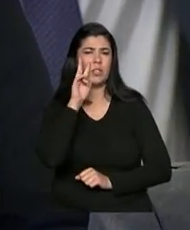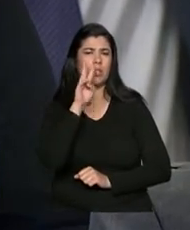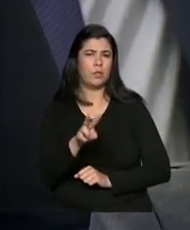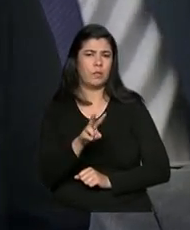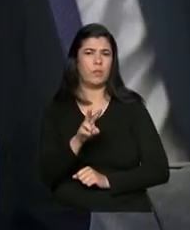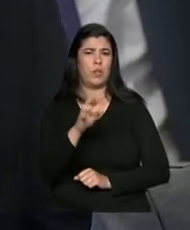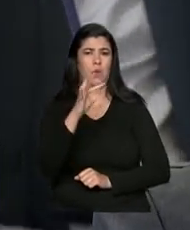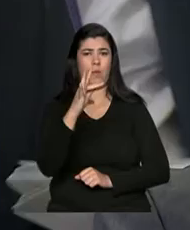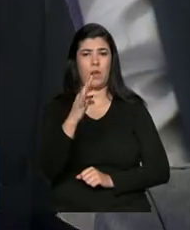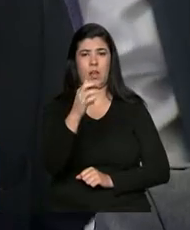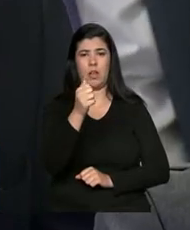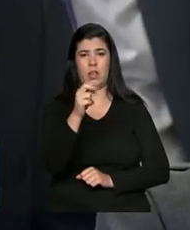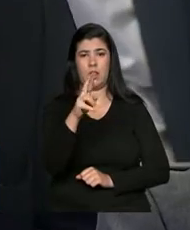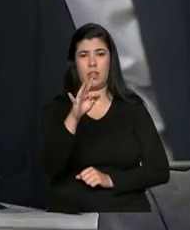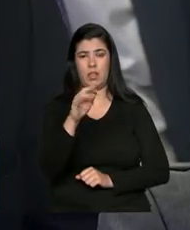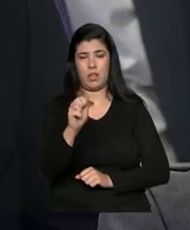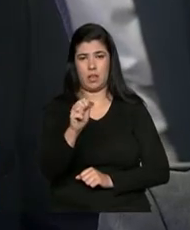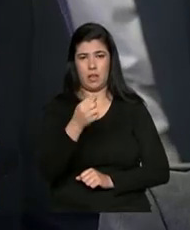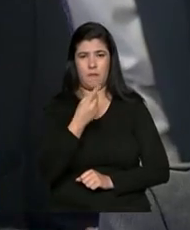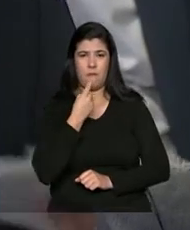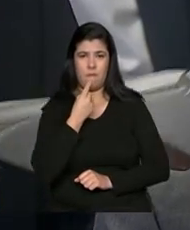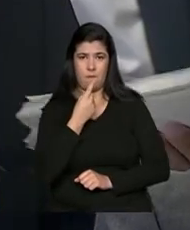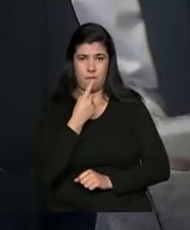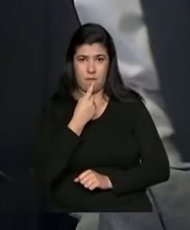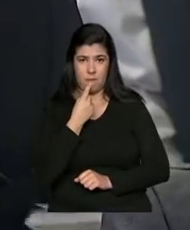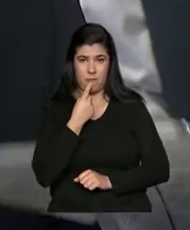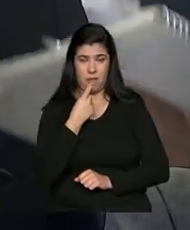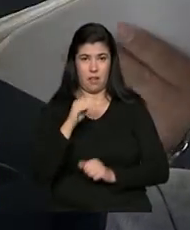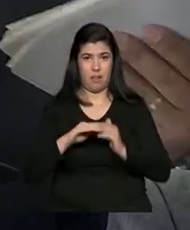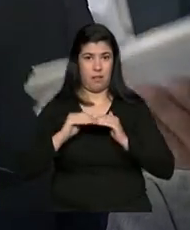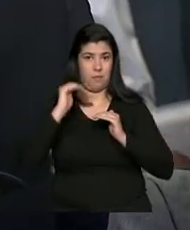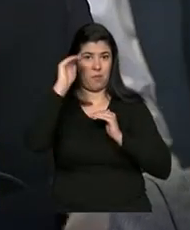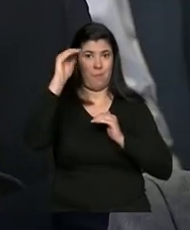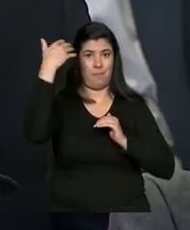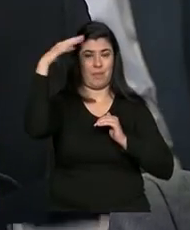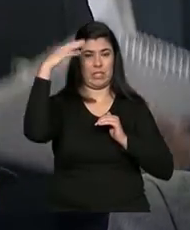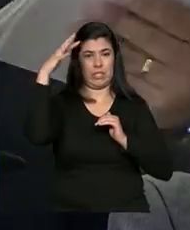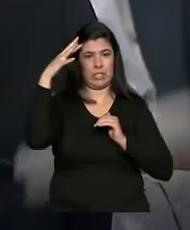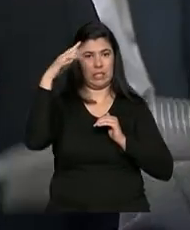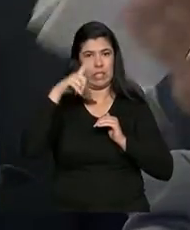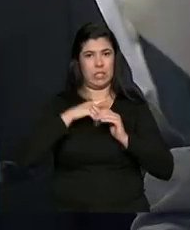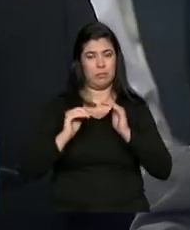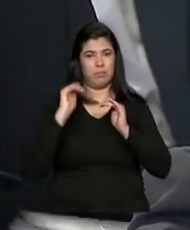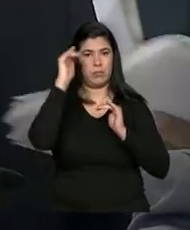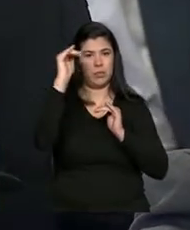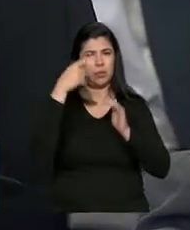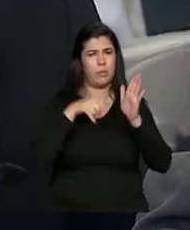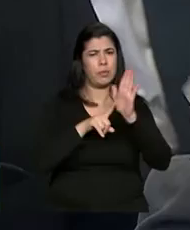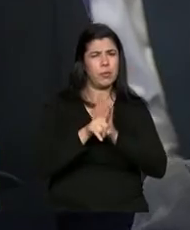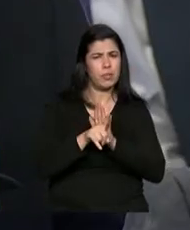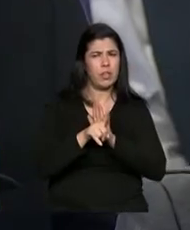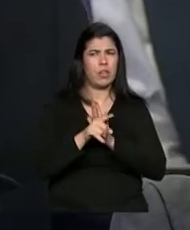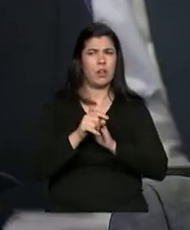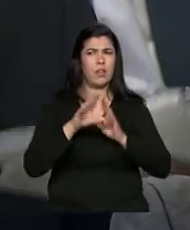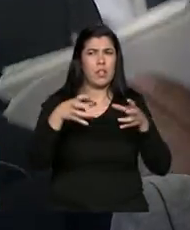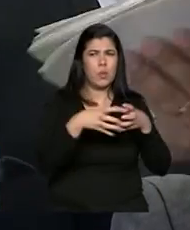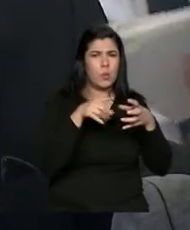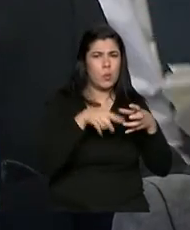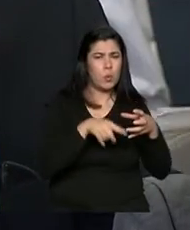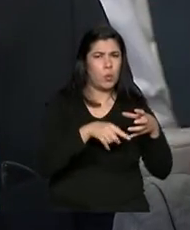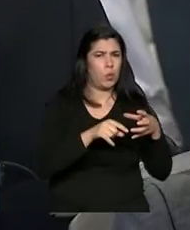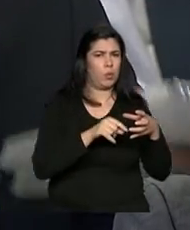vermelha e agora ele está sendo reduzido pergunta se vocês não estão criando uma bandeira vermelha dentro da bandeira vermelha